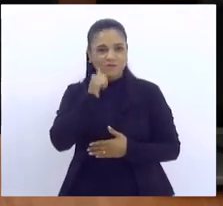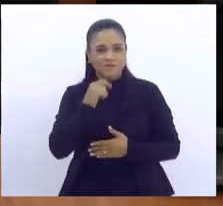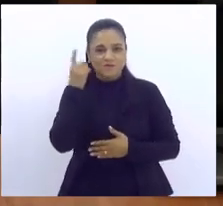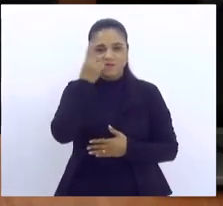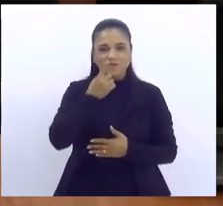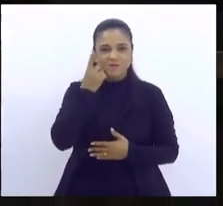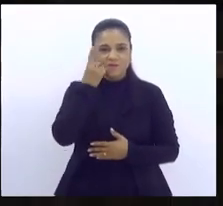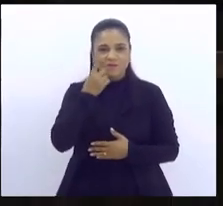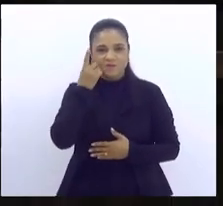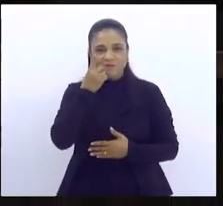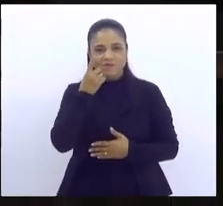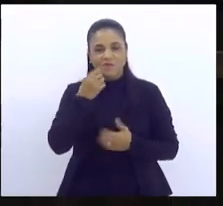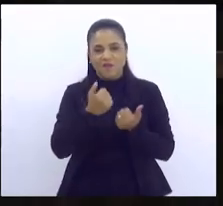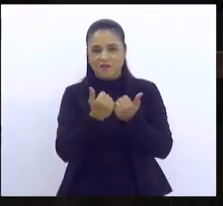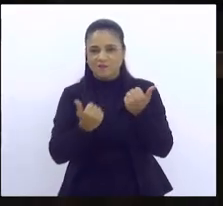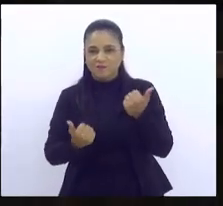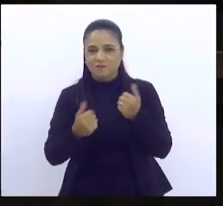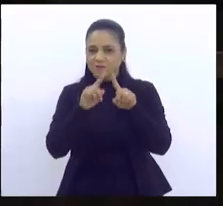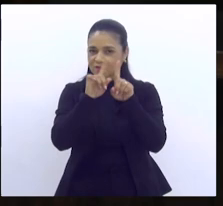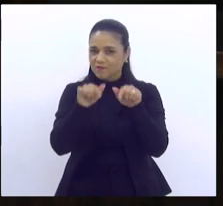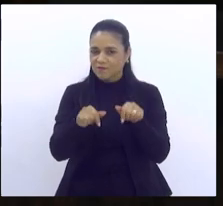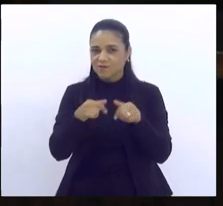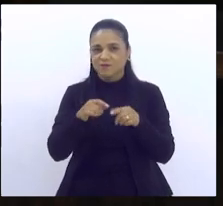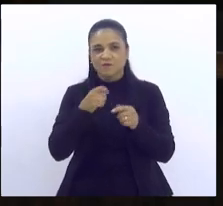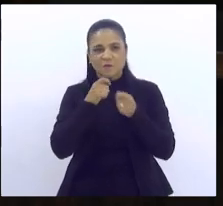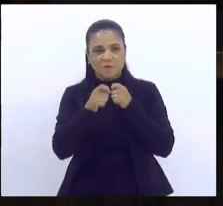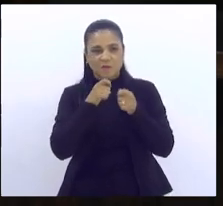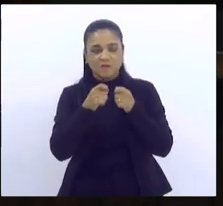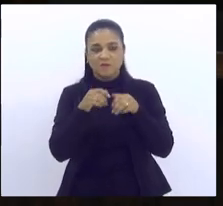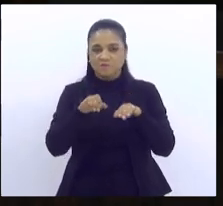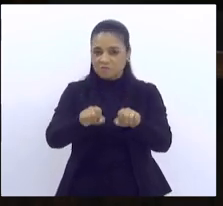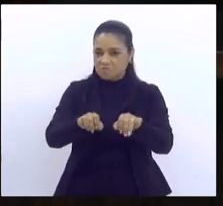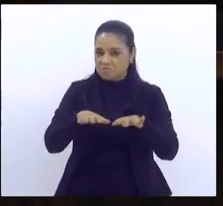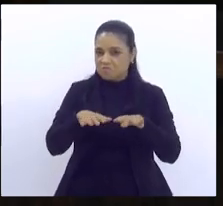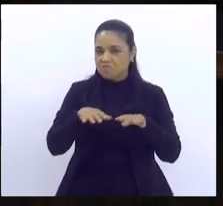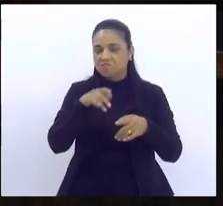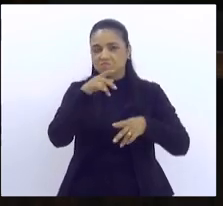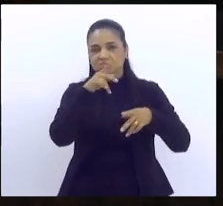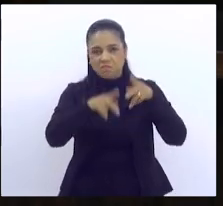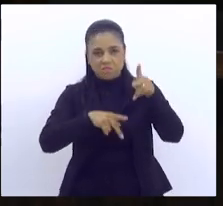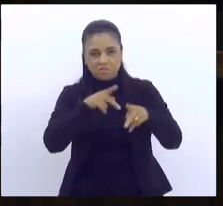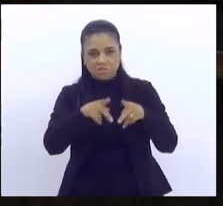deputados, assessores, servidores, imprensa, público presente.